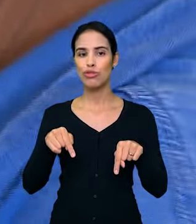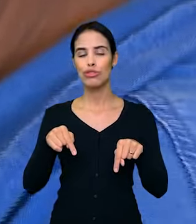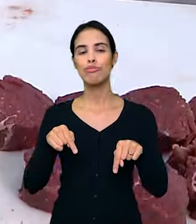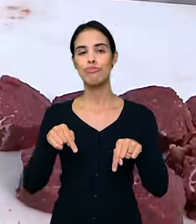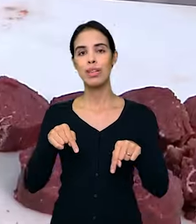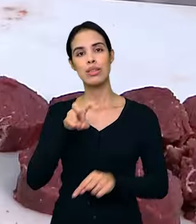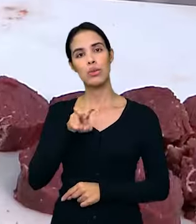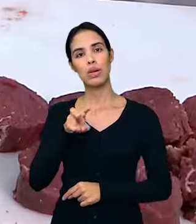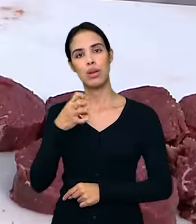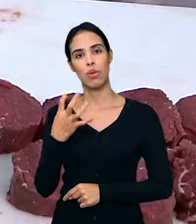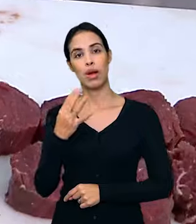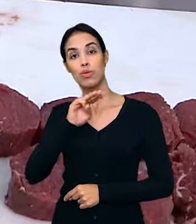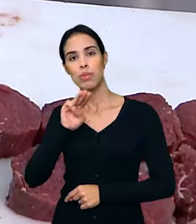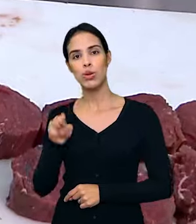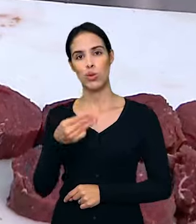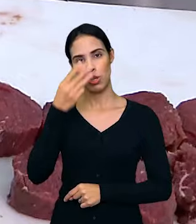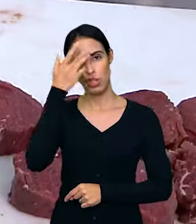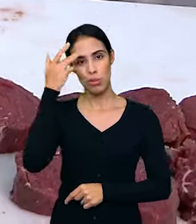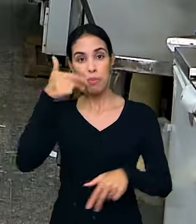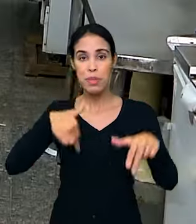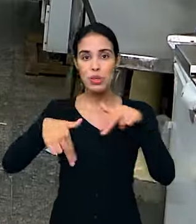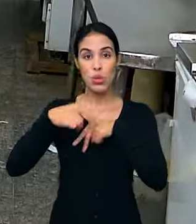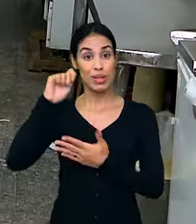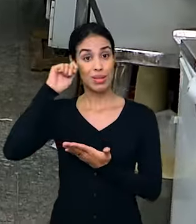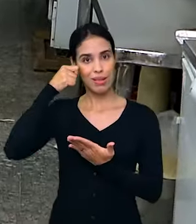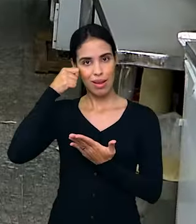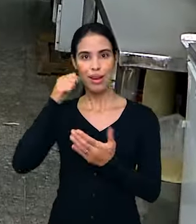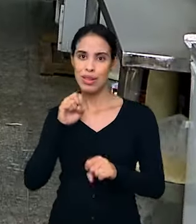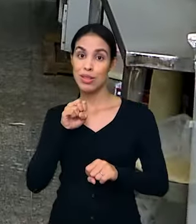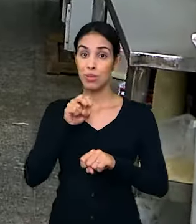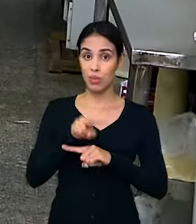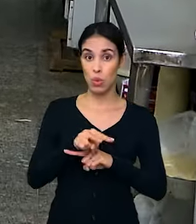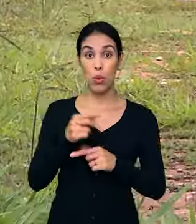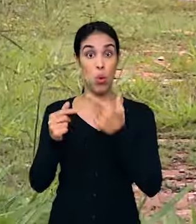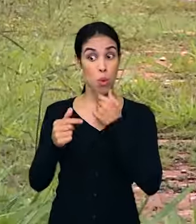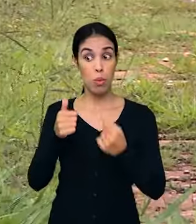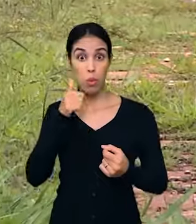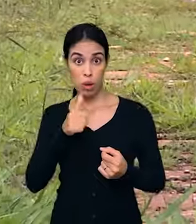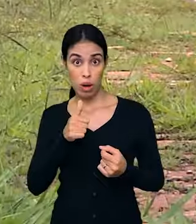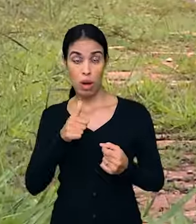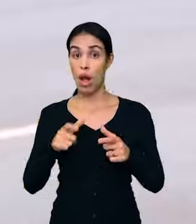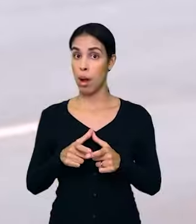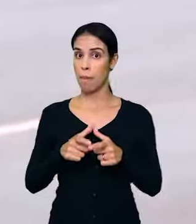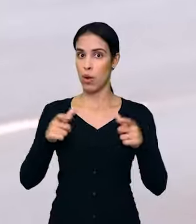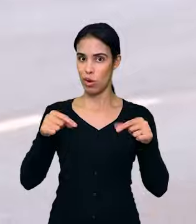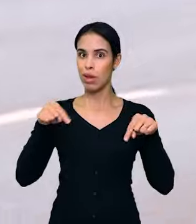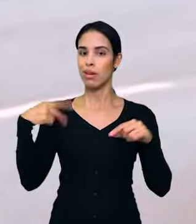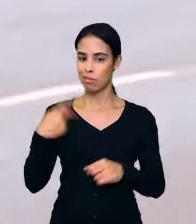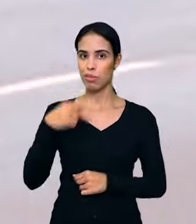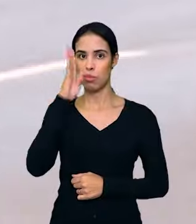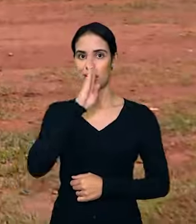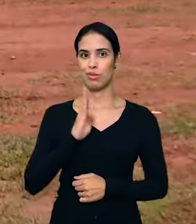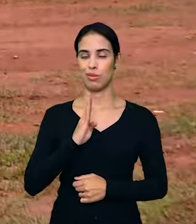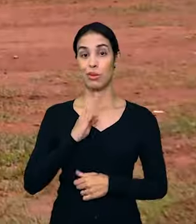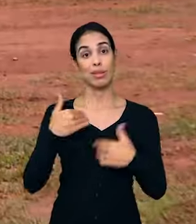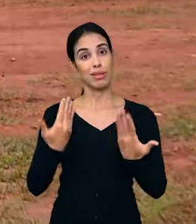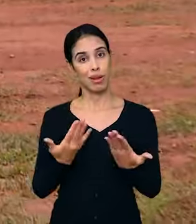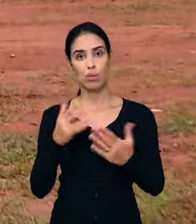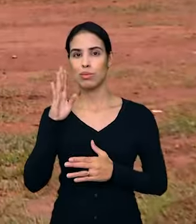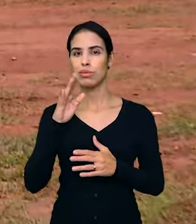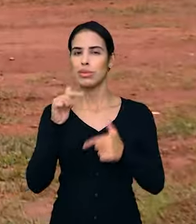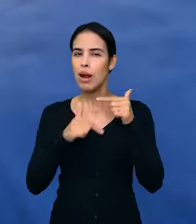resulta em quase 54 milhões de pessoas negras ocupadas, homens e mulheres, a maioria no país. Por